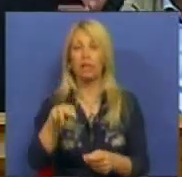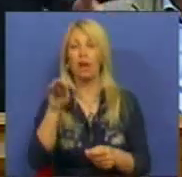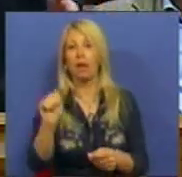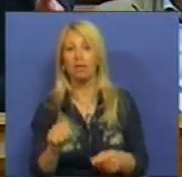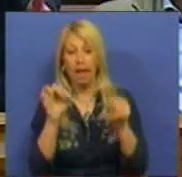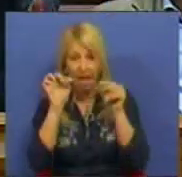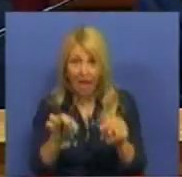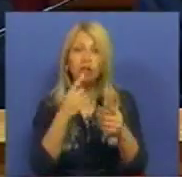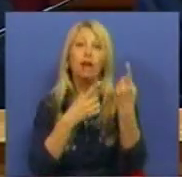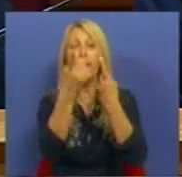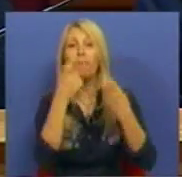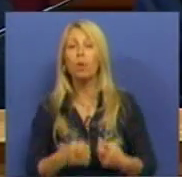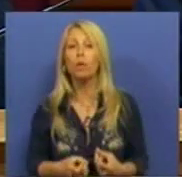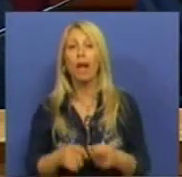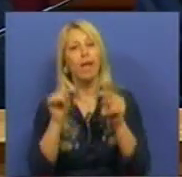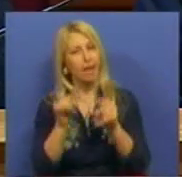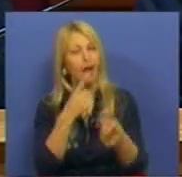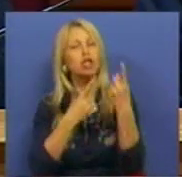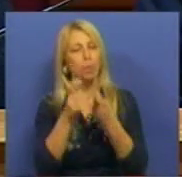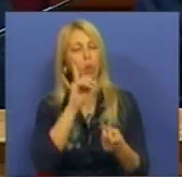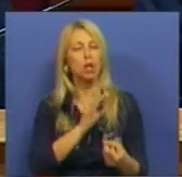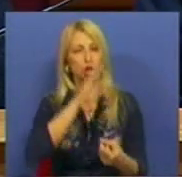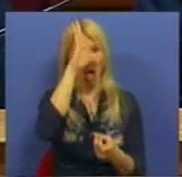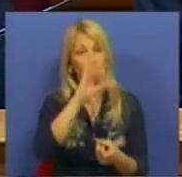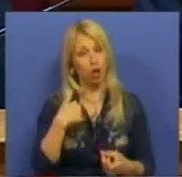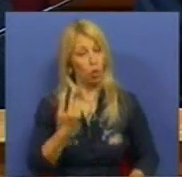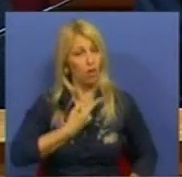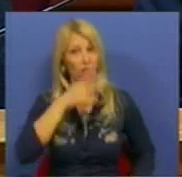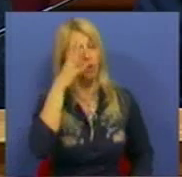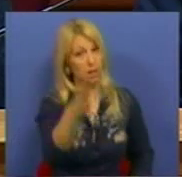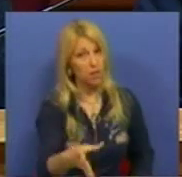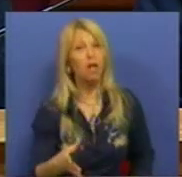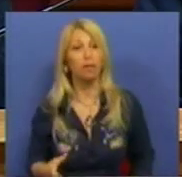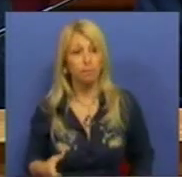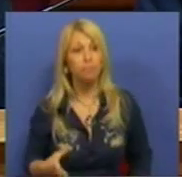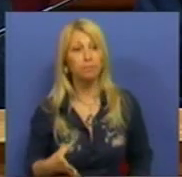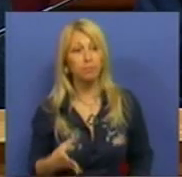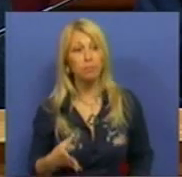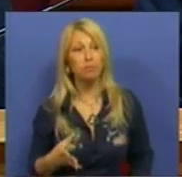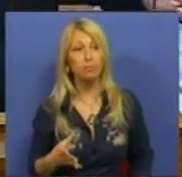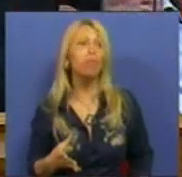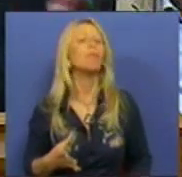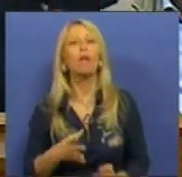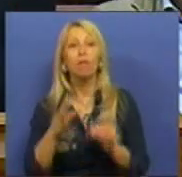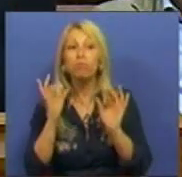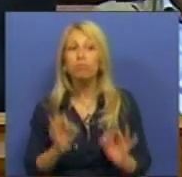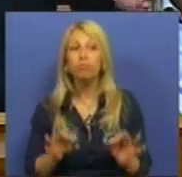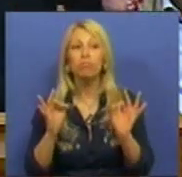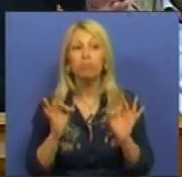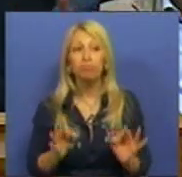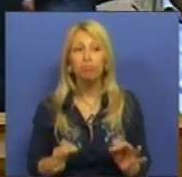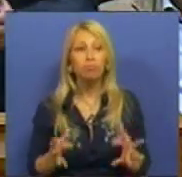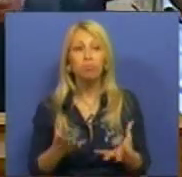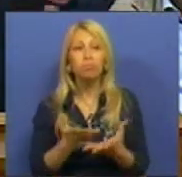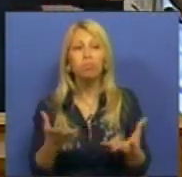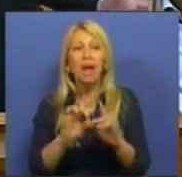Esta é que é a pergunta. E é esta pergunta, Sra. Ministra, eu devo dizer, e sem assinto, foi a completa inutilidade